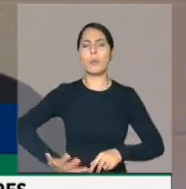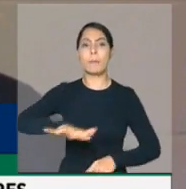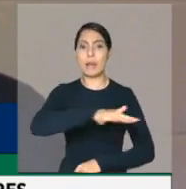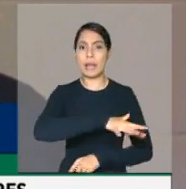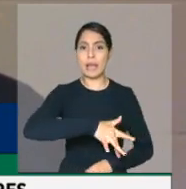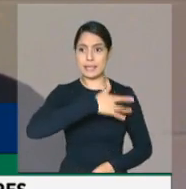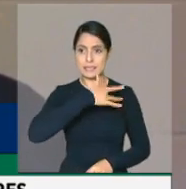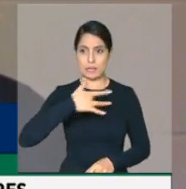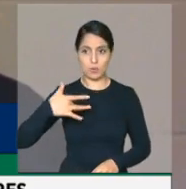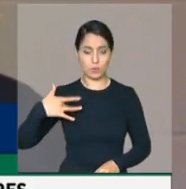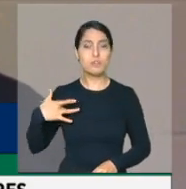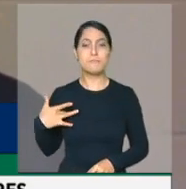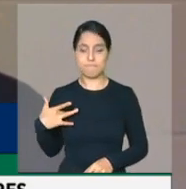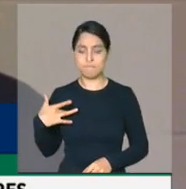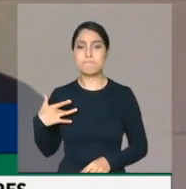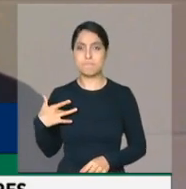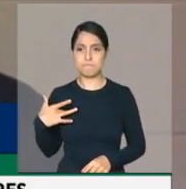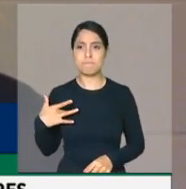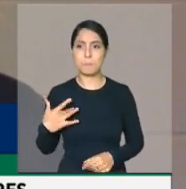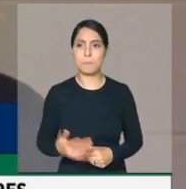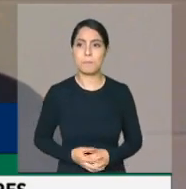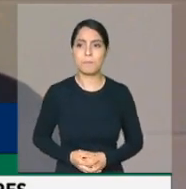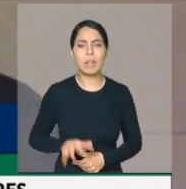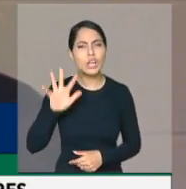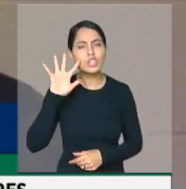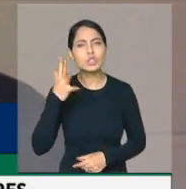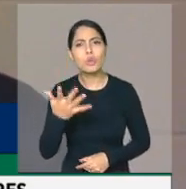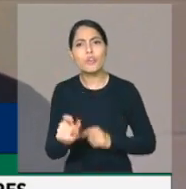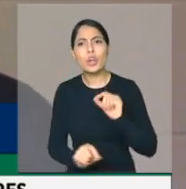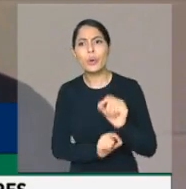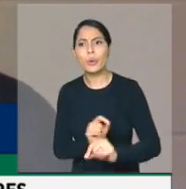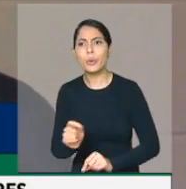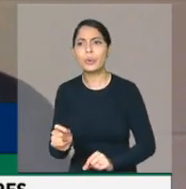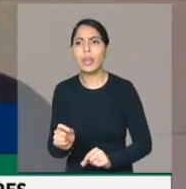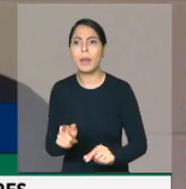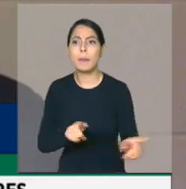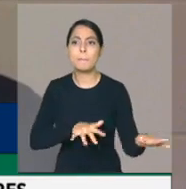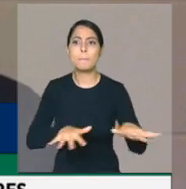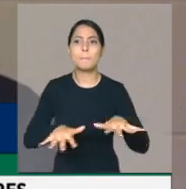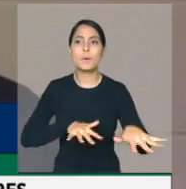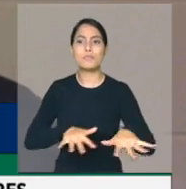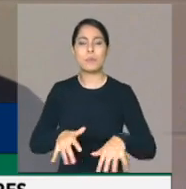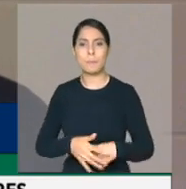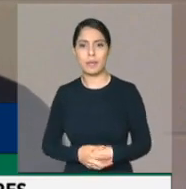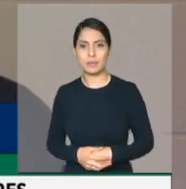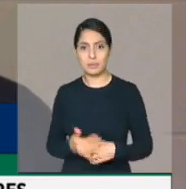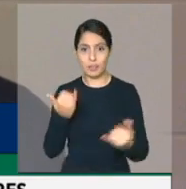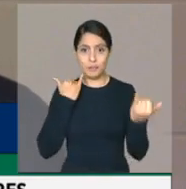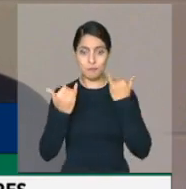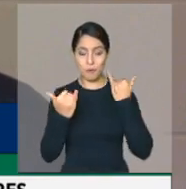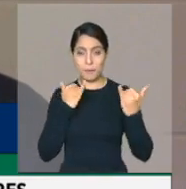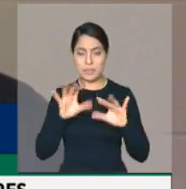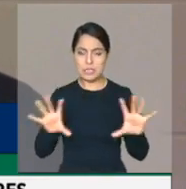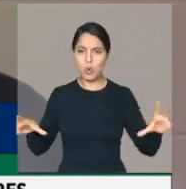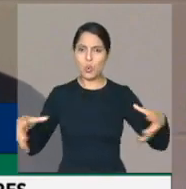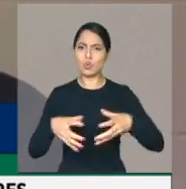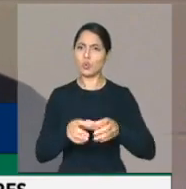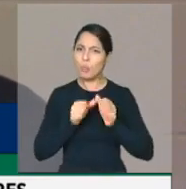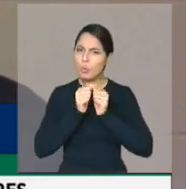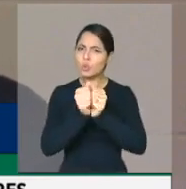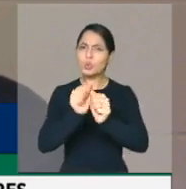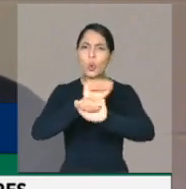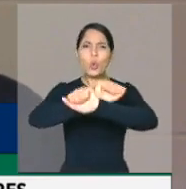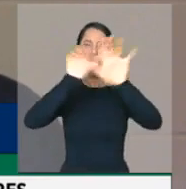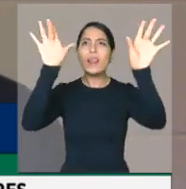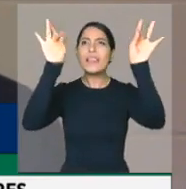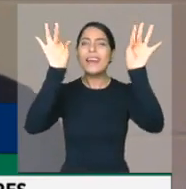dos estados, decidiram se mobilizar para divulgar esses dados de forma conjunta e dar